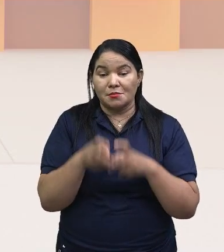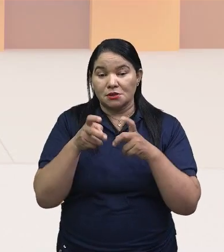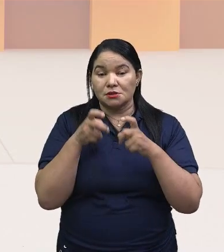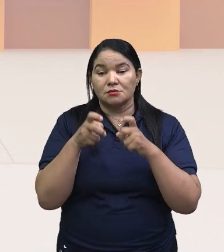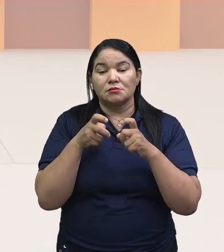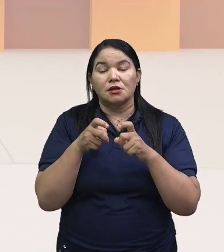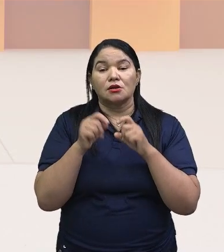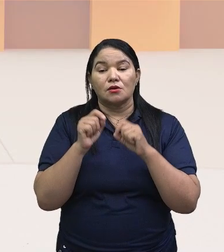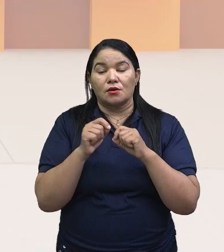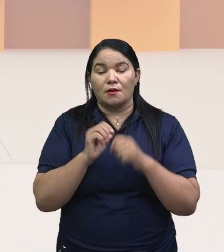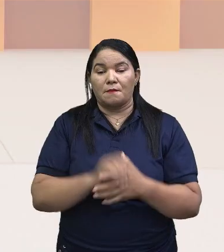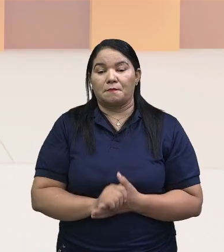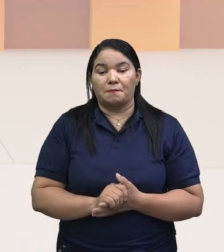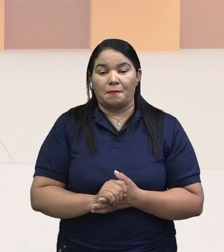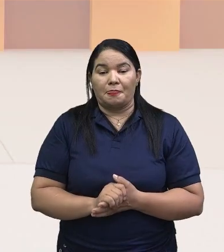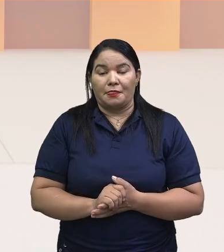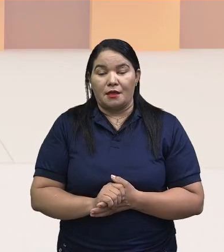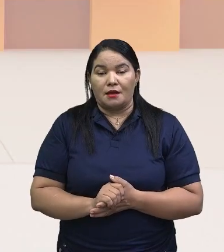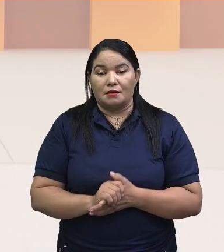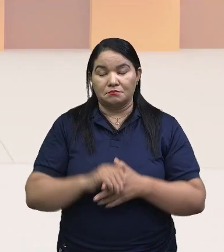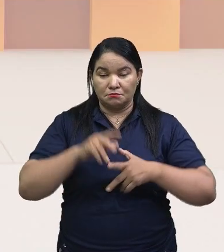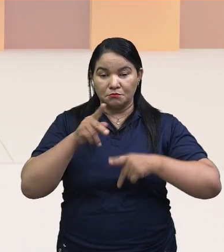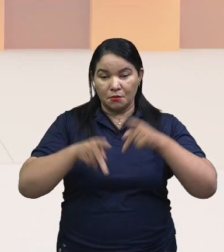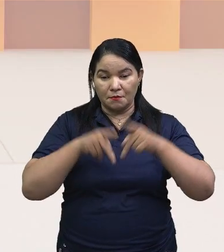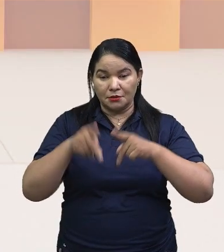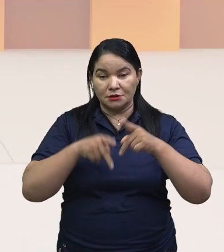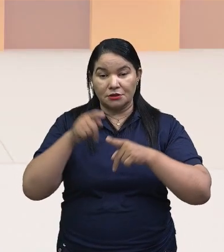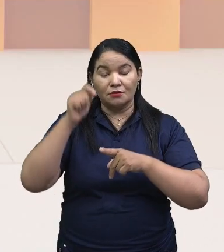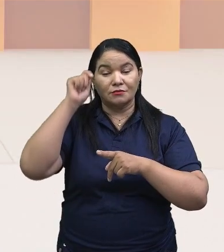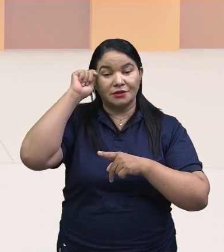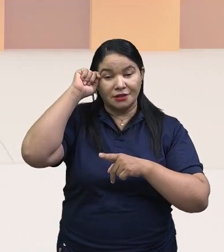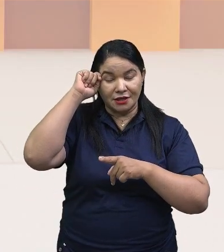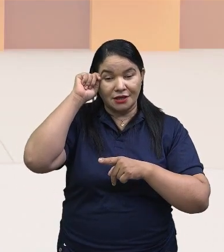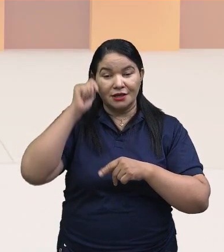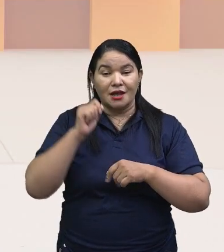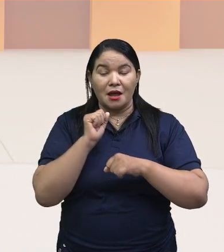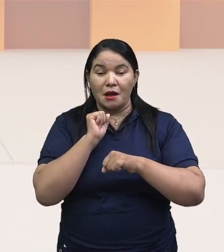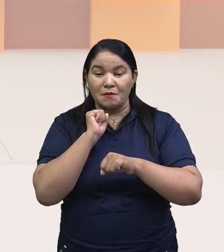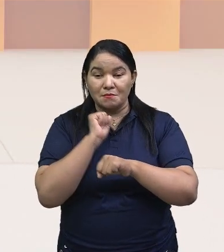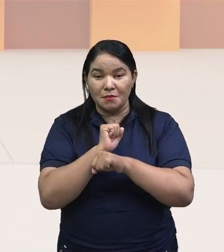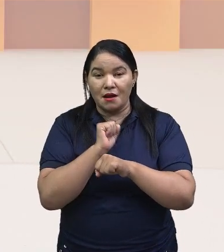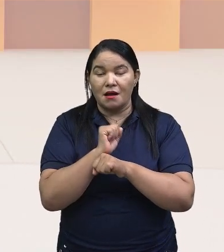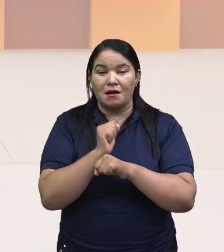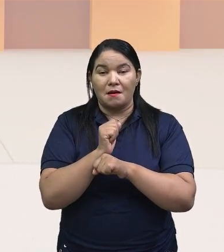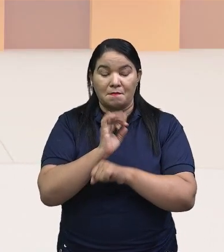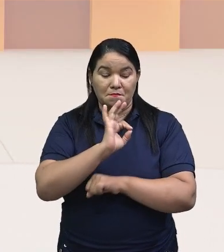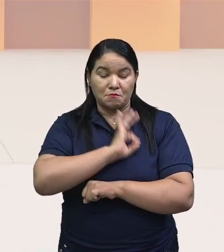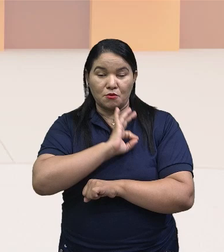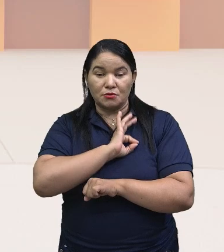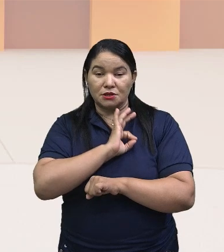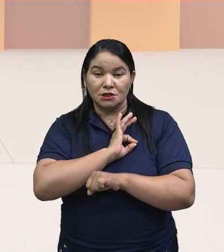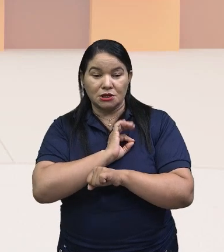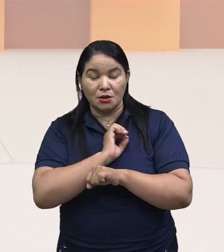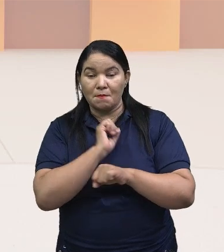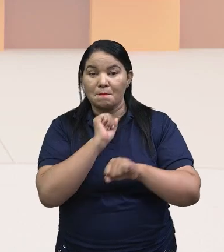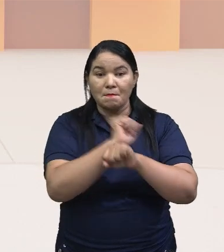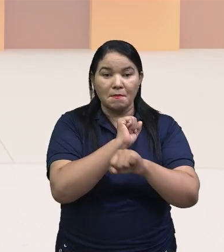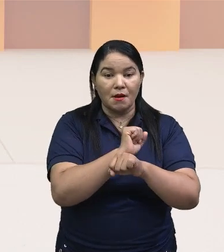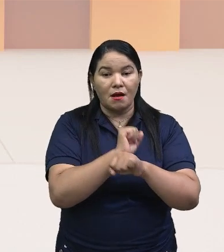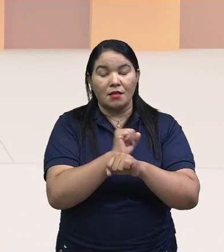isso quando a população negra ela é mais parada pela polícia, quando ela